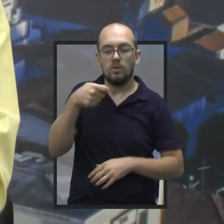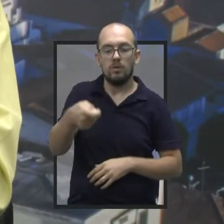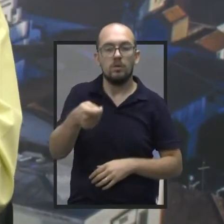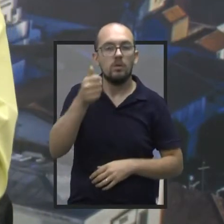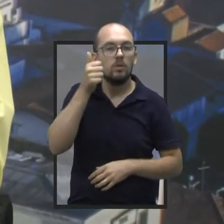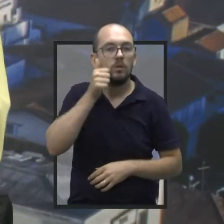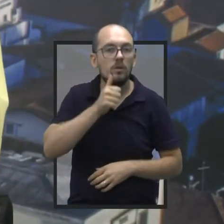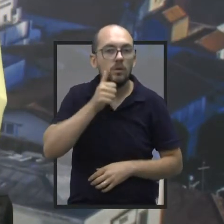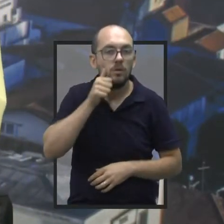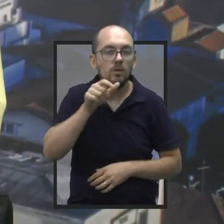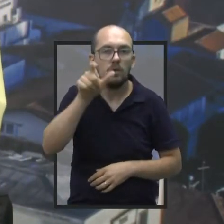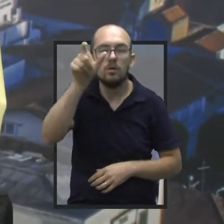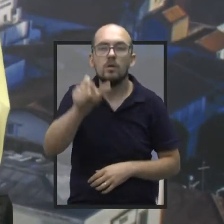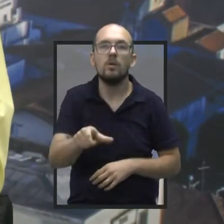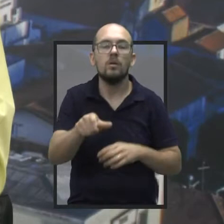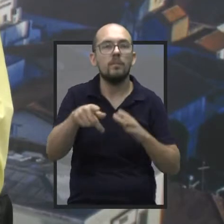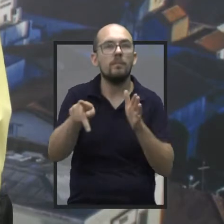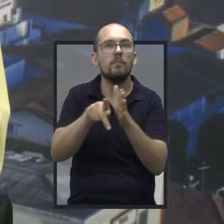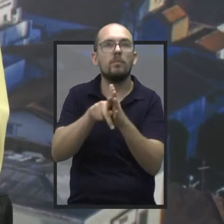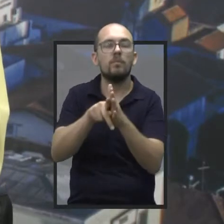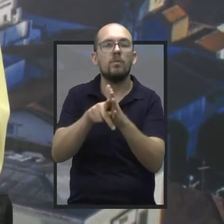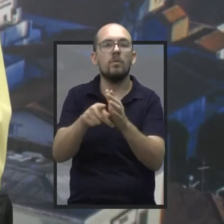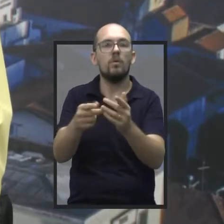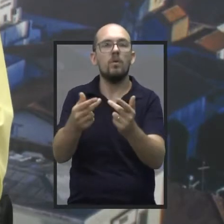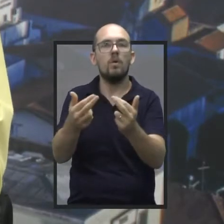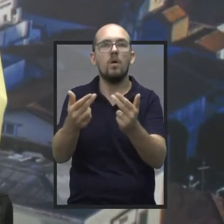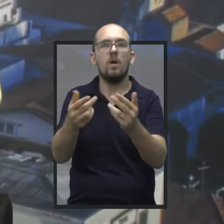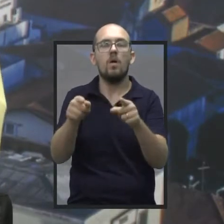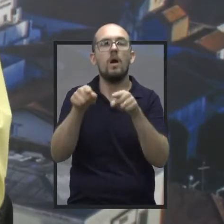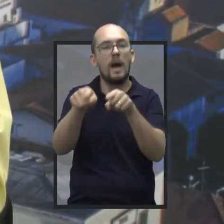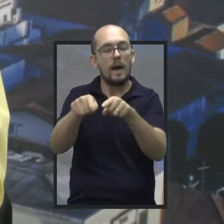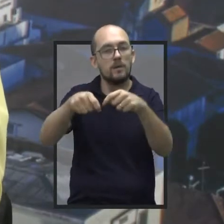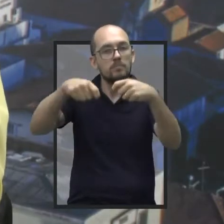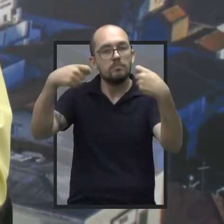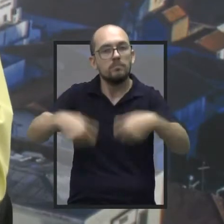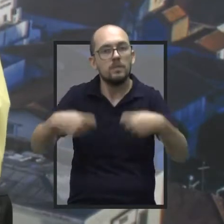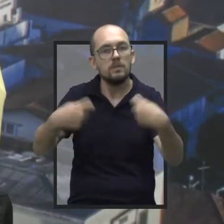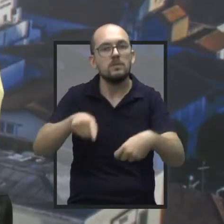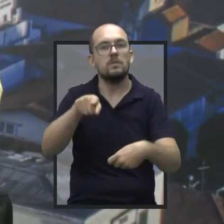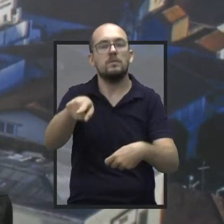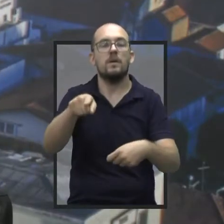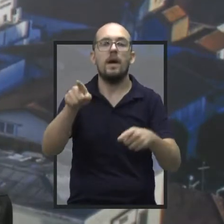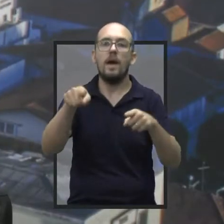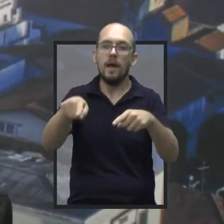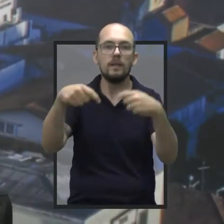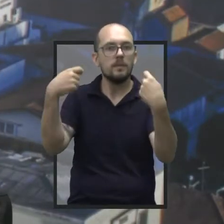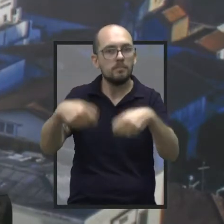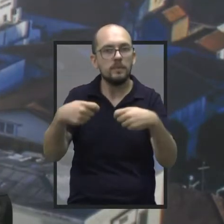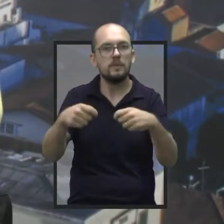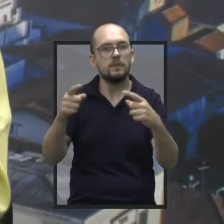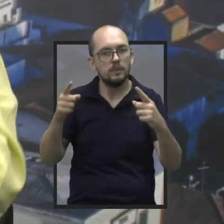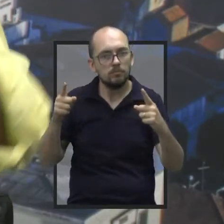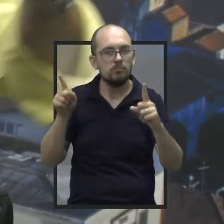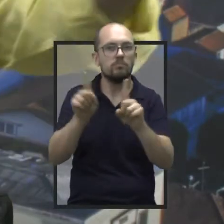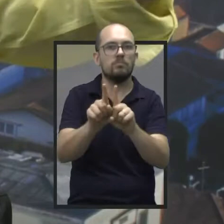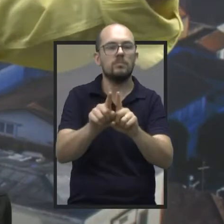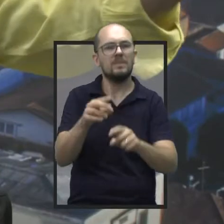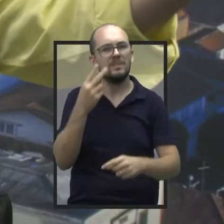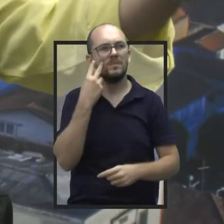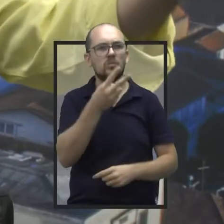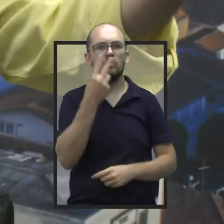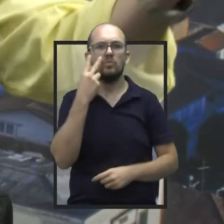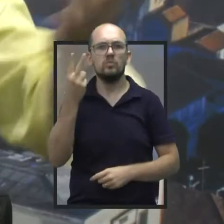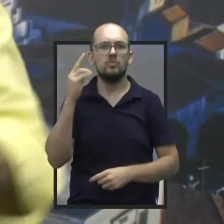essa... ela necessita e ela tem que ser atendida nessa questão. Porque você viu os